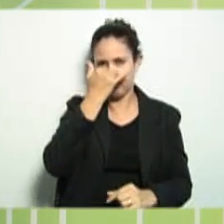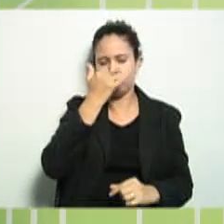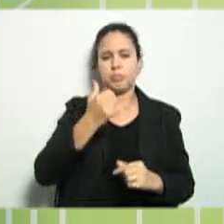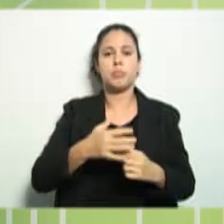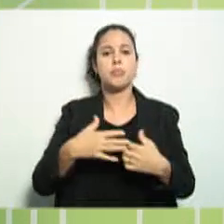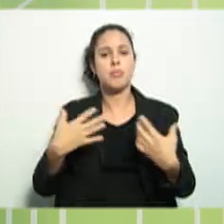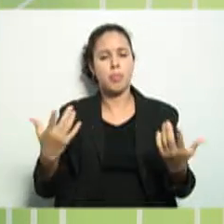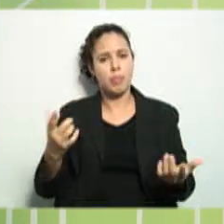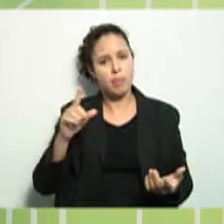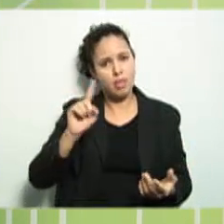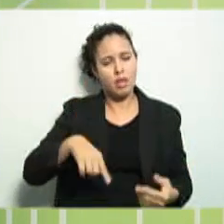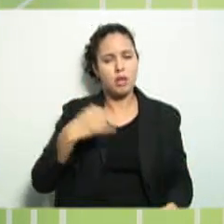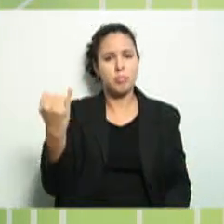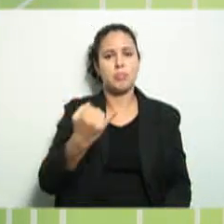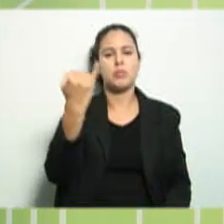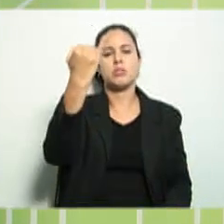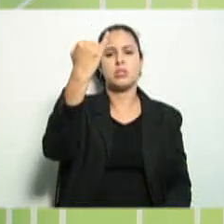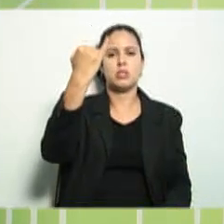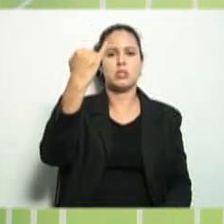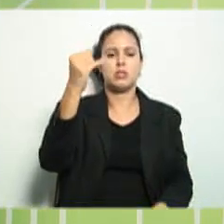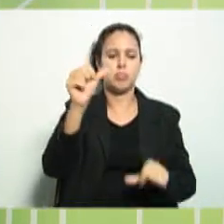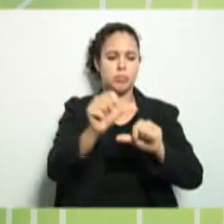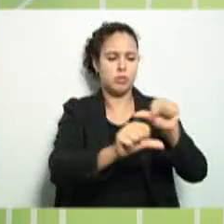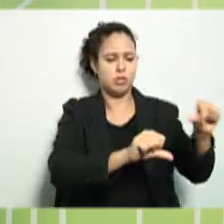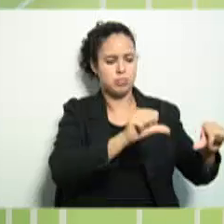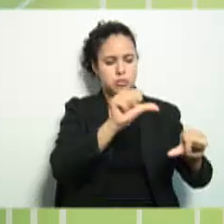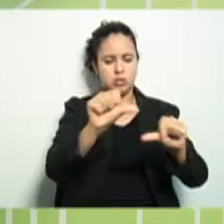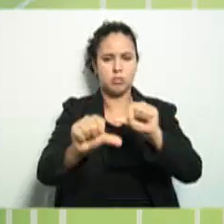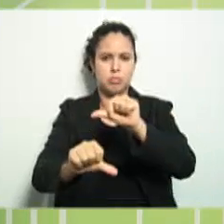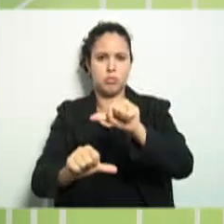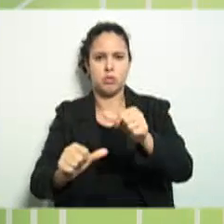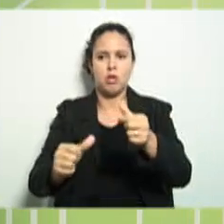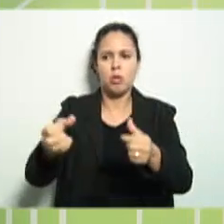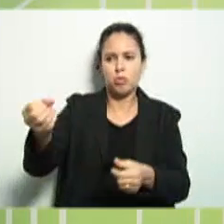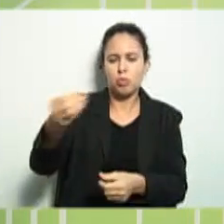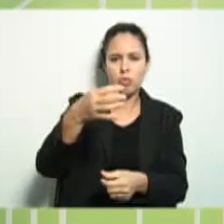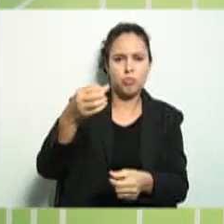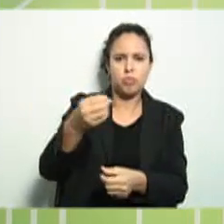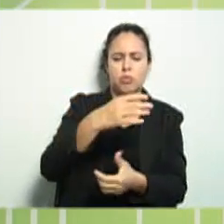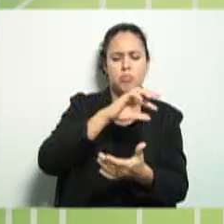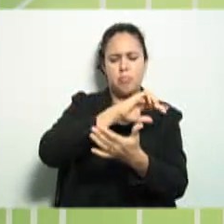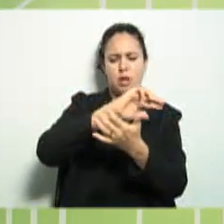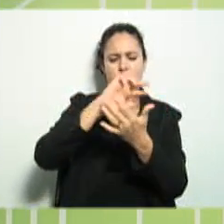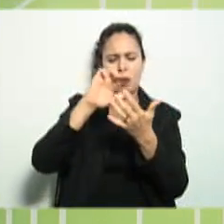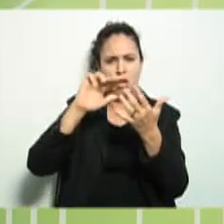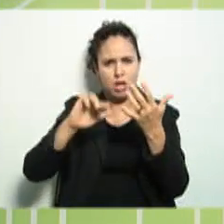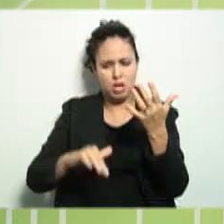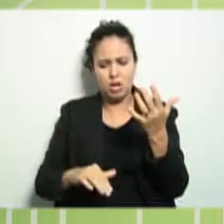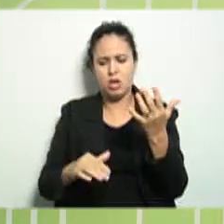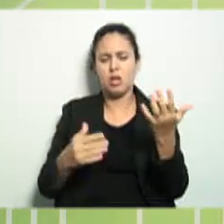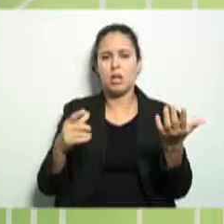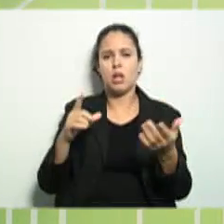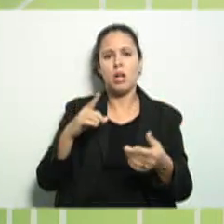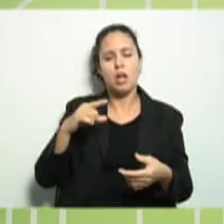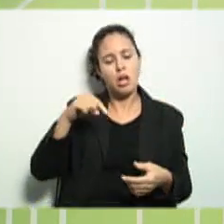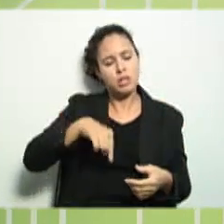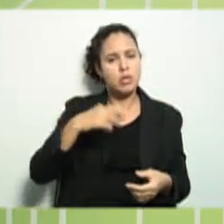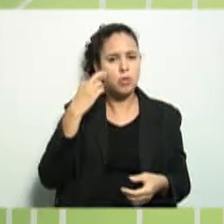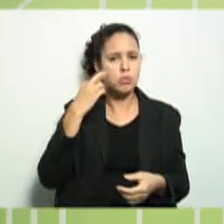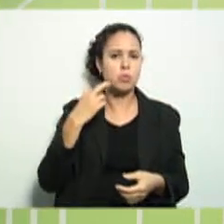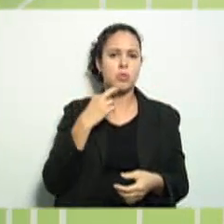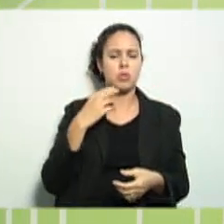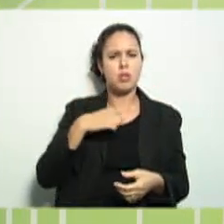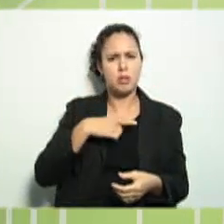segurança econômica de uma determinada região. E Rondônia está indo num caminho bom nós temos a piscicultura, o pescado, nós